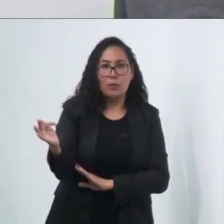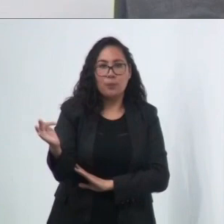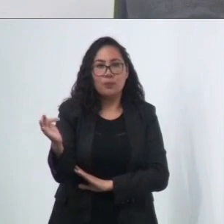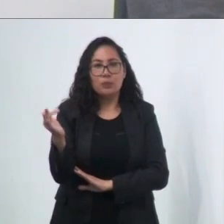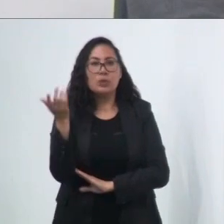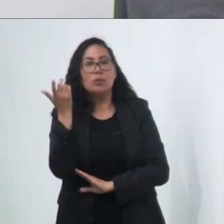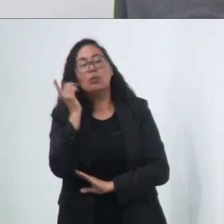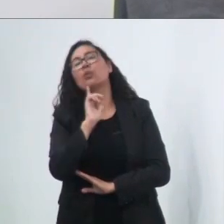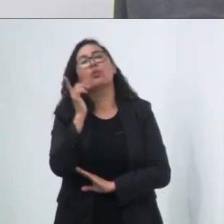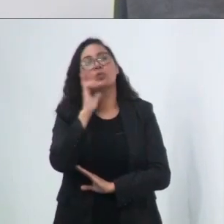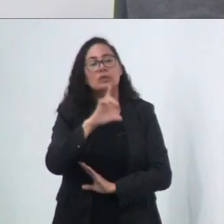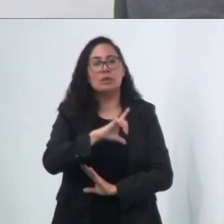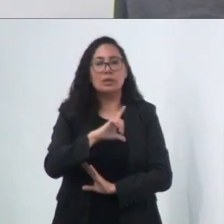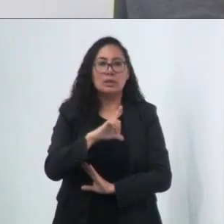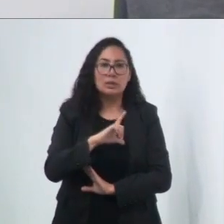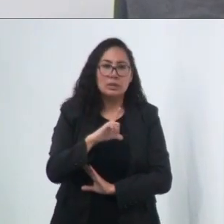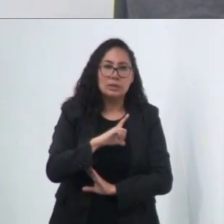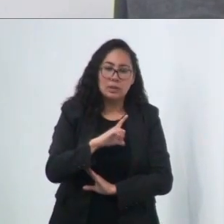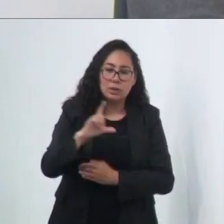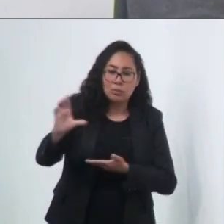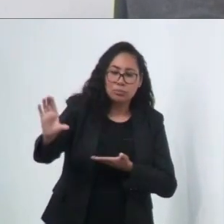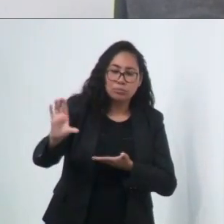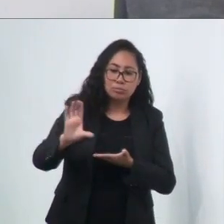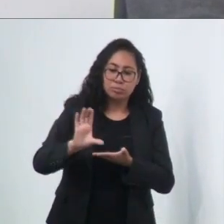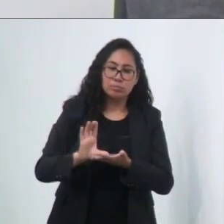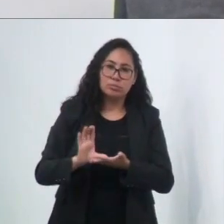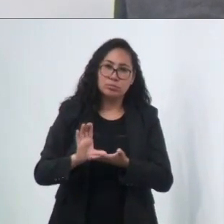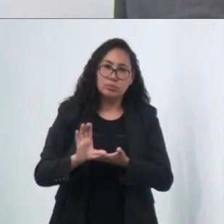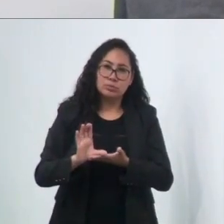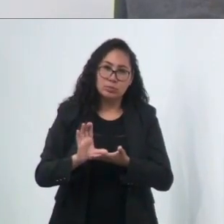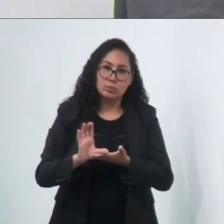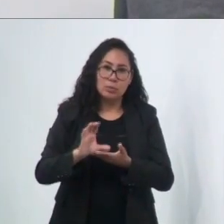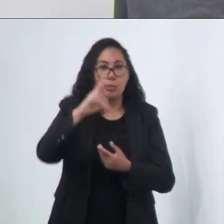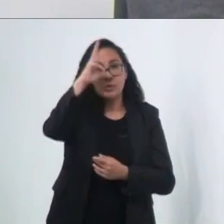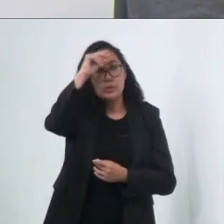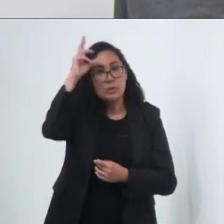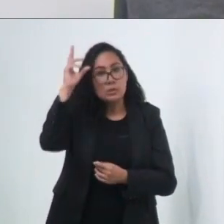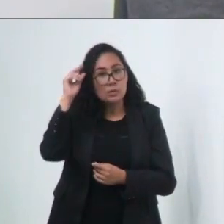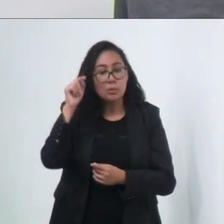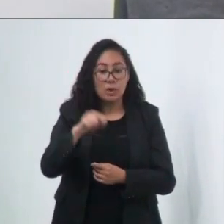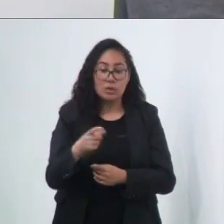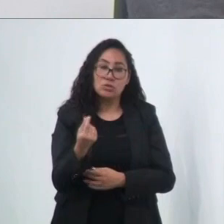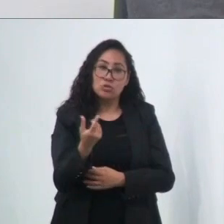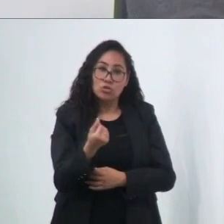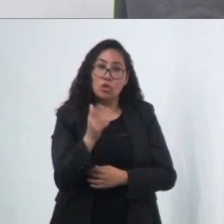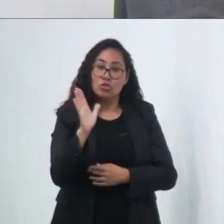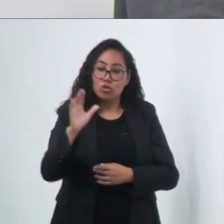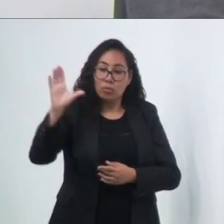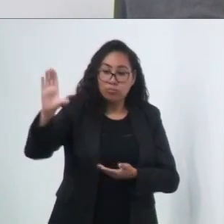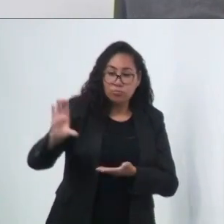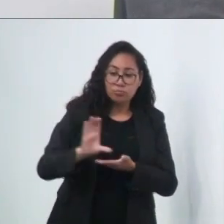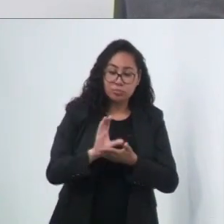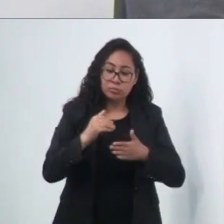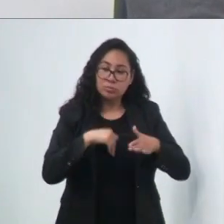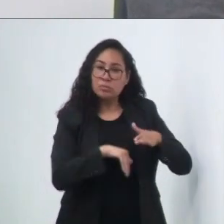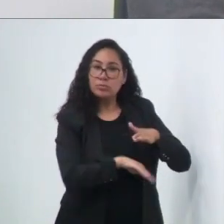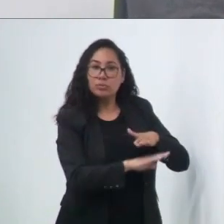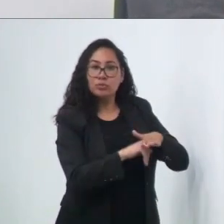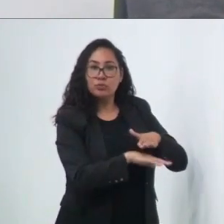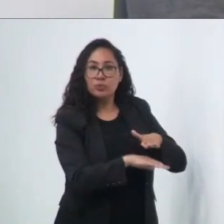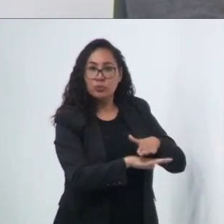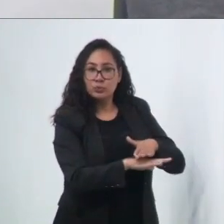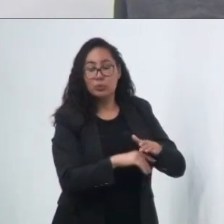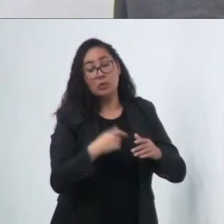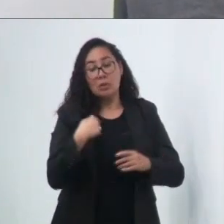alcança um subsídio, né, para os municípios, esse dinheiro poderia já ir para o fundo, e nós